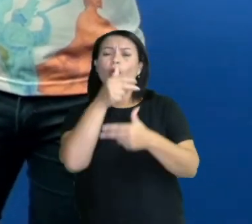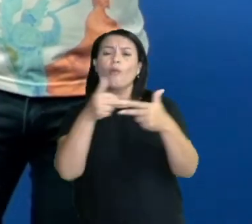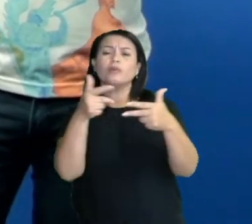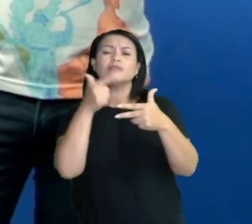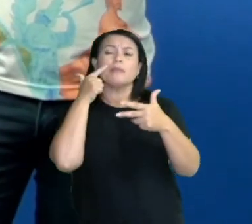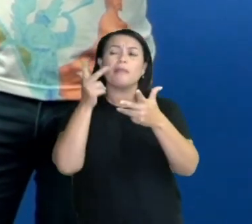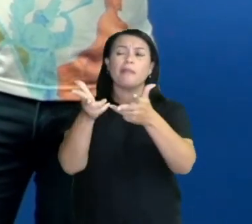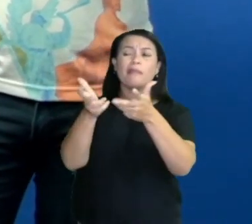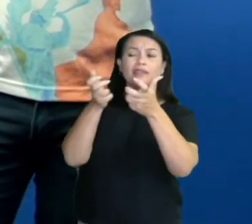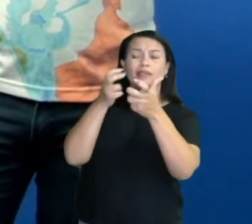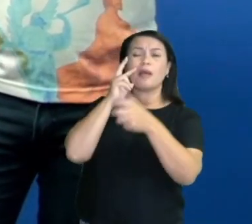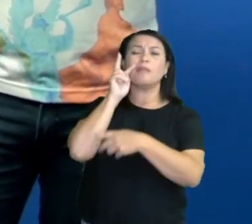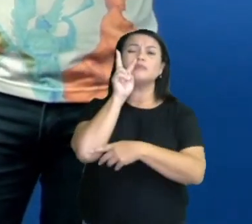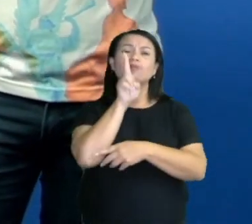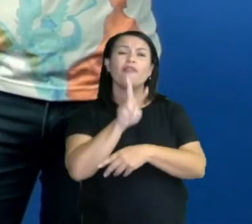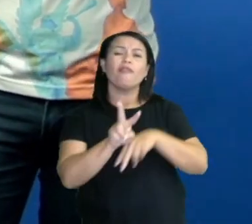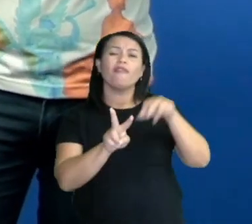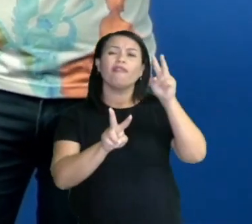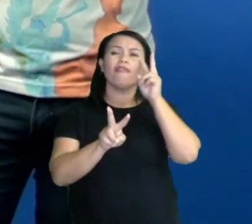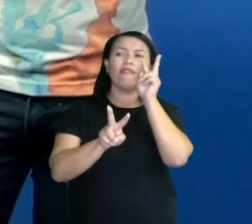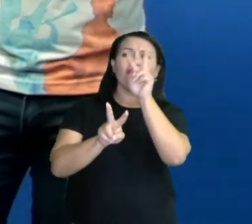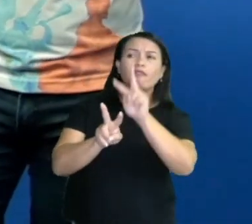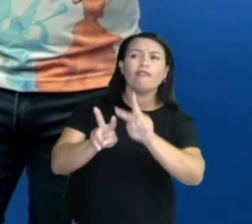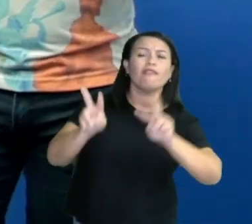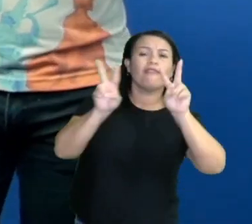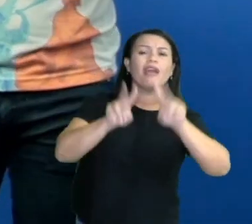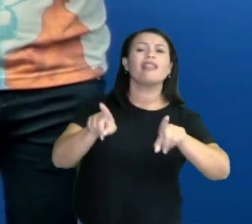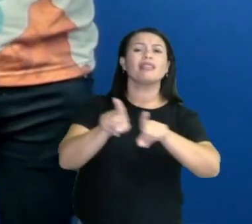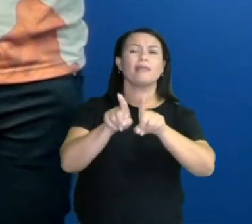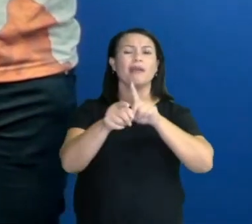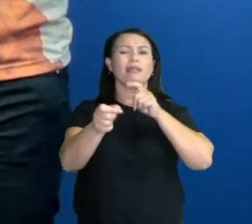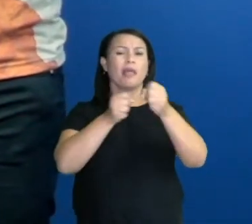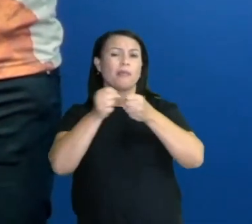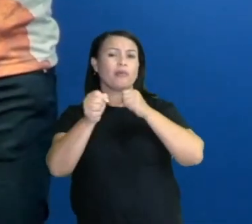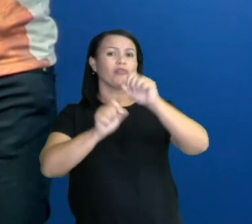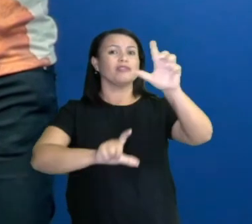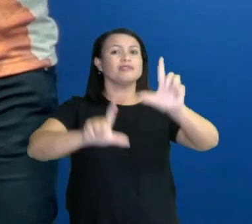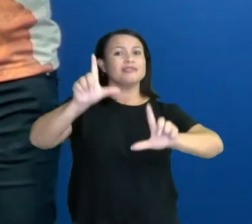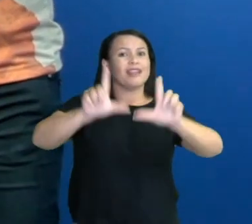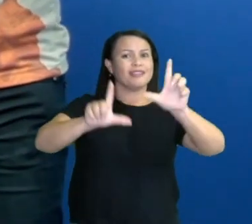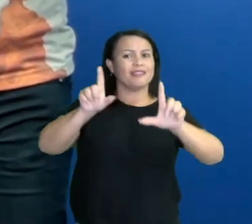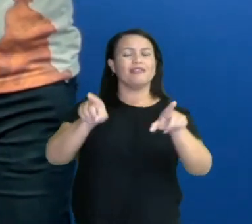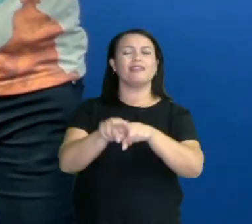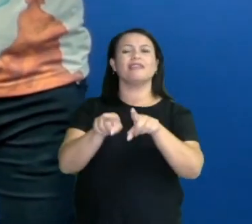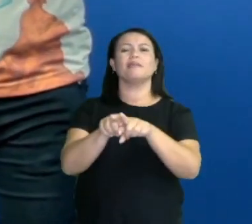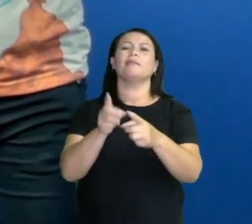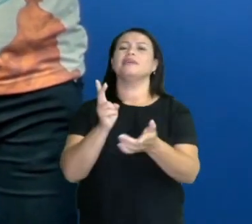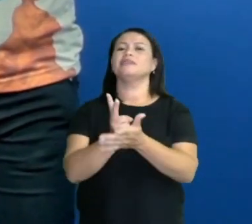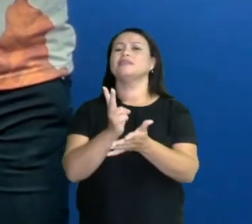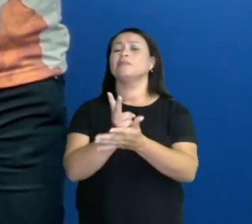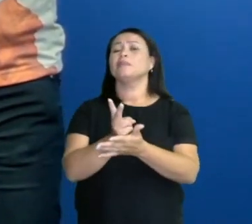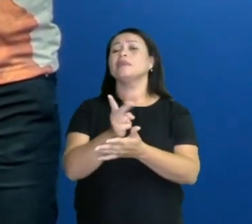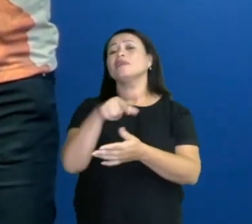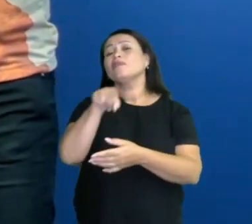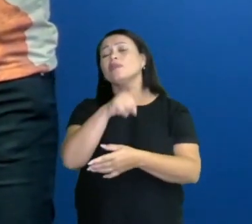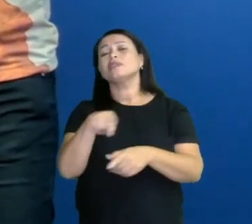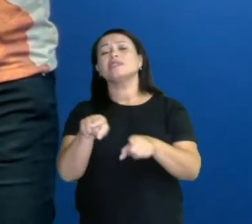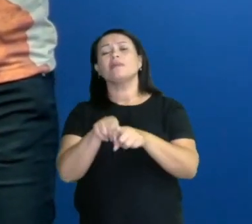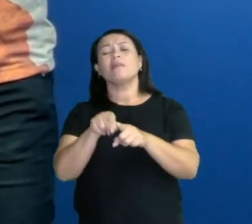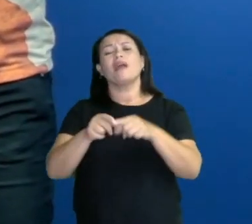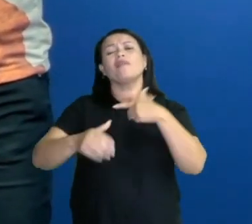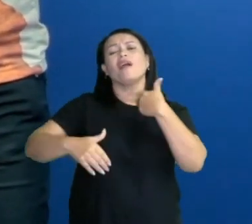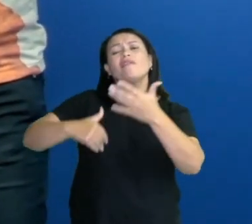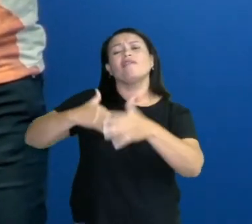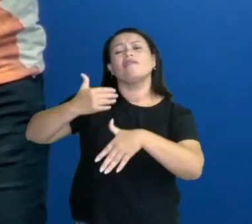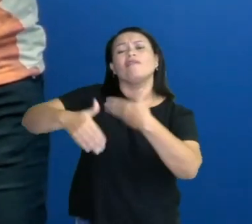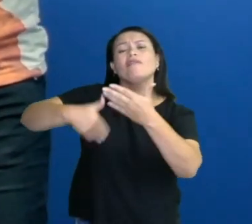você percebe, que você vê na natureza, você vê em reportagens, vê na TV como um todo, e que você ainda vai ver ao longo